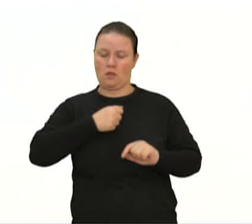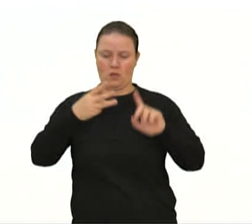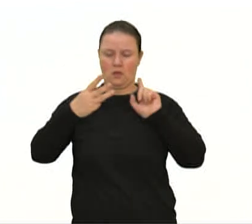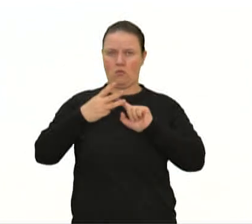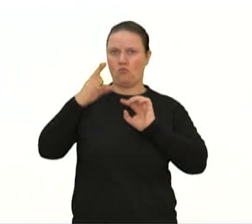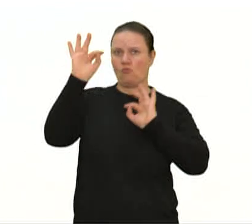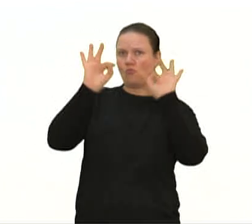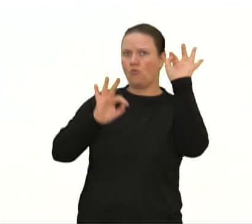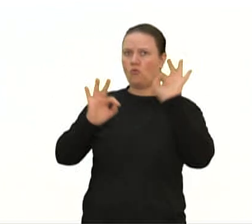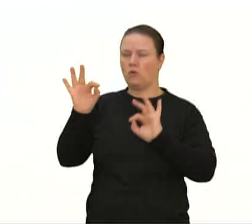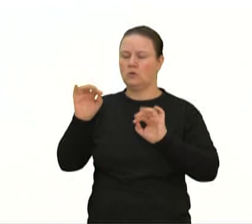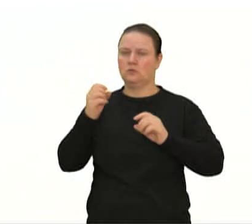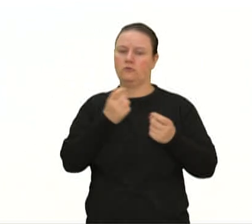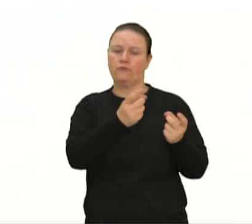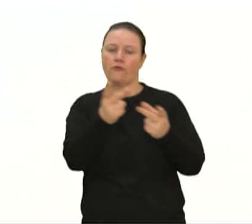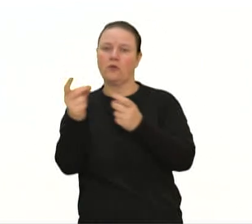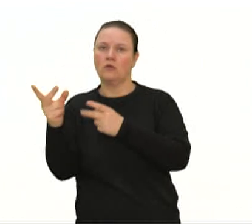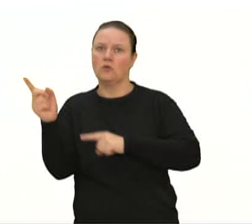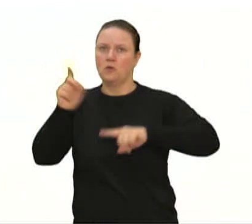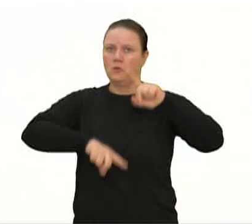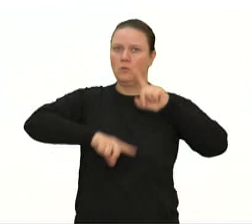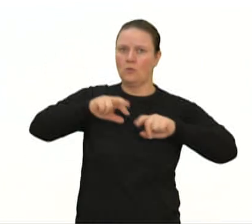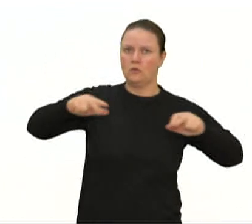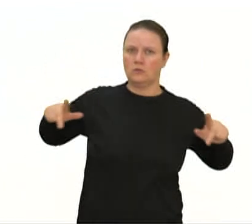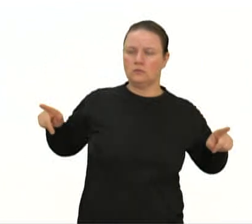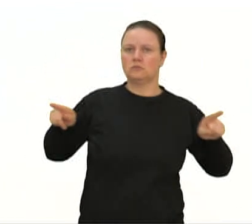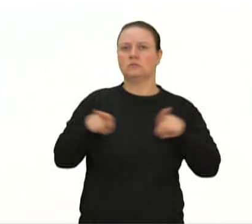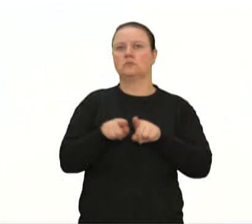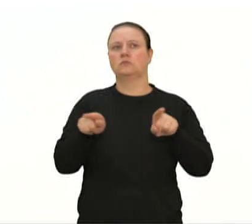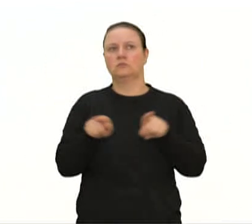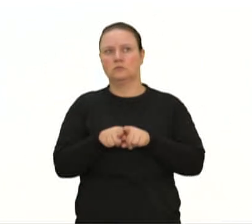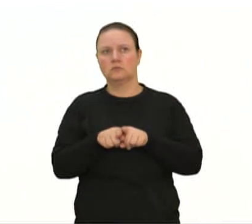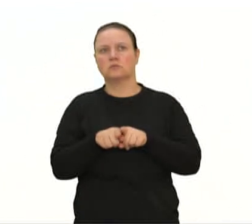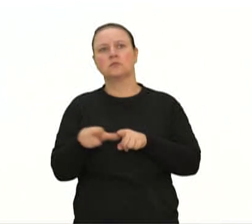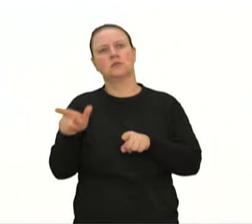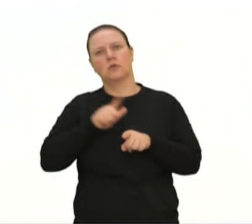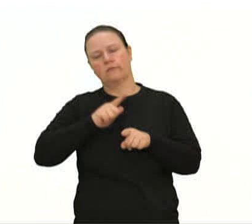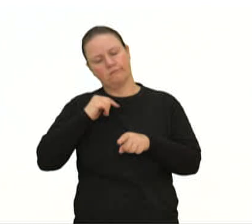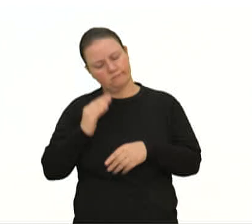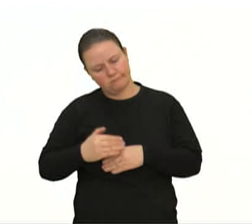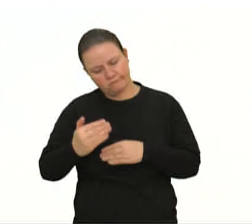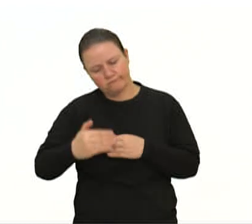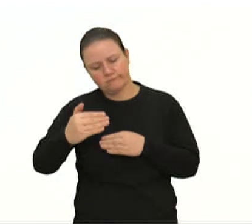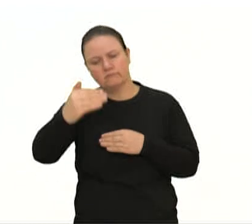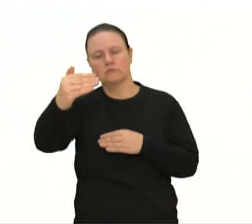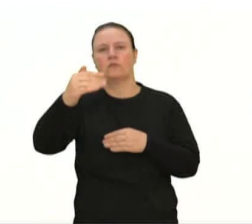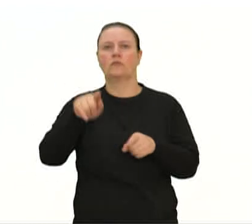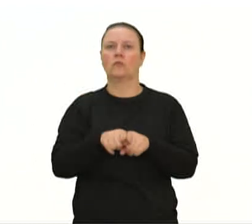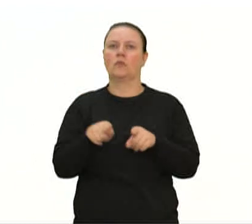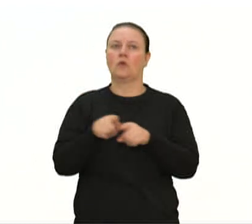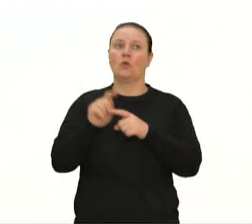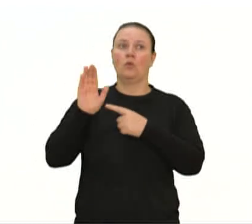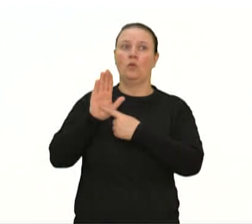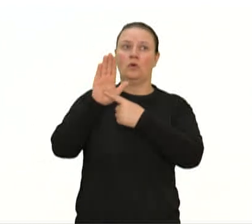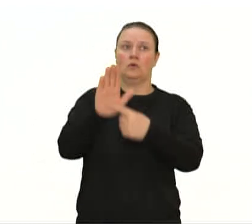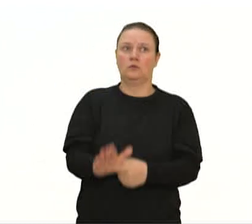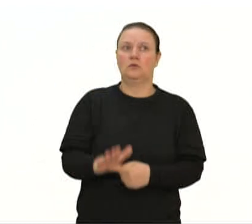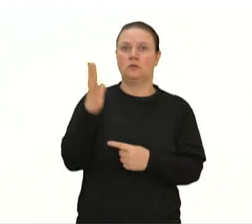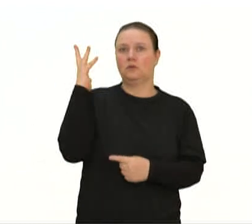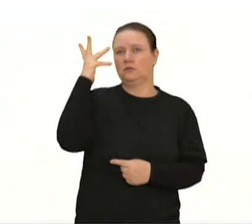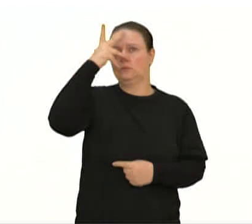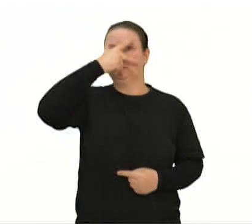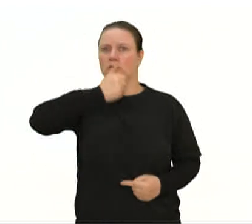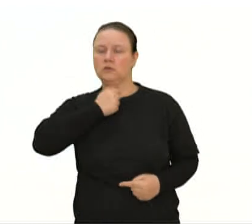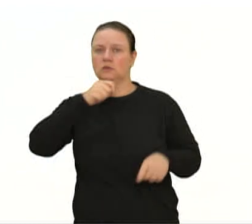de produtos, socialização, desempenho motor, reabilitação e assim por diante. Eu destaco aqui beleza